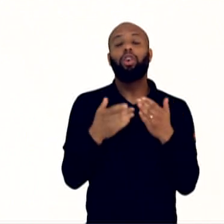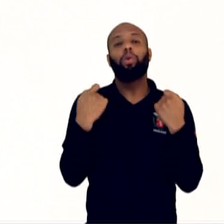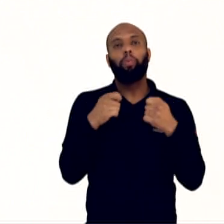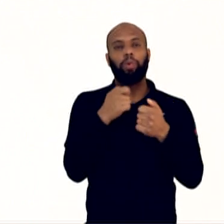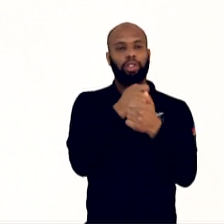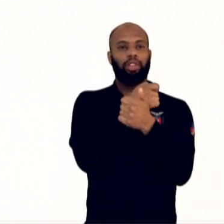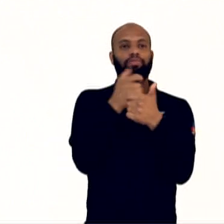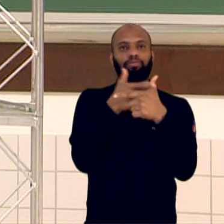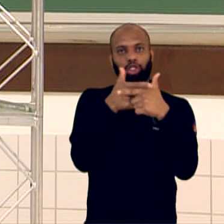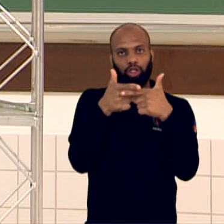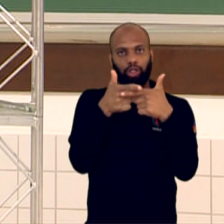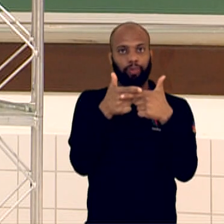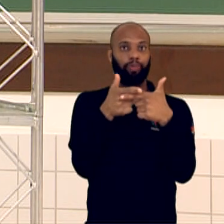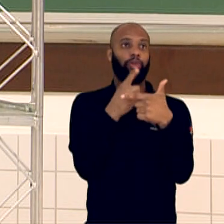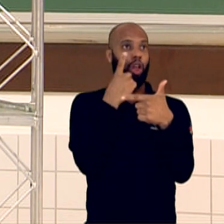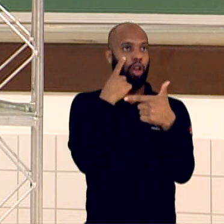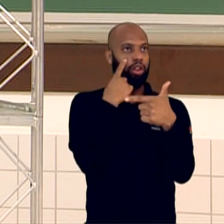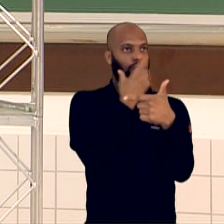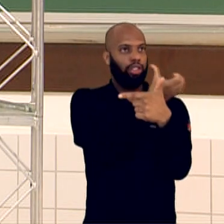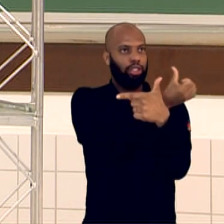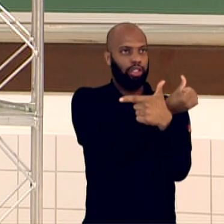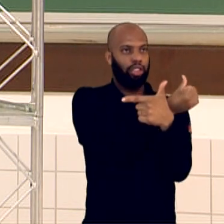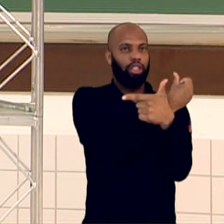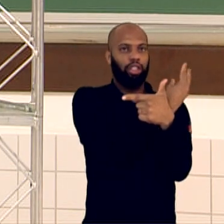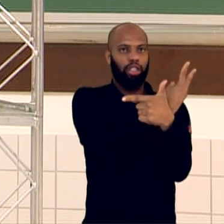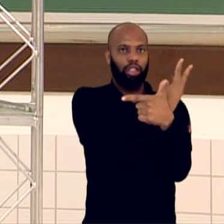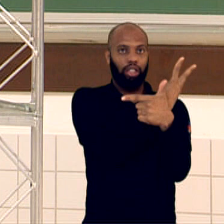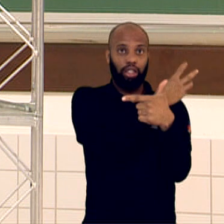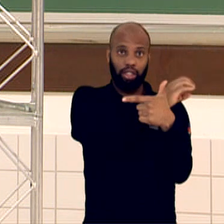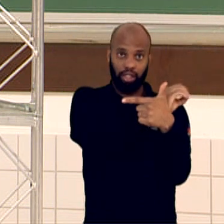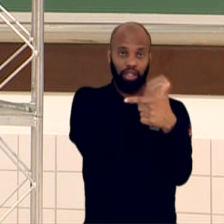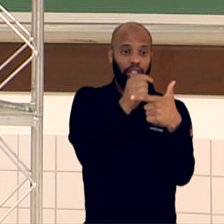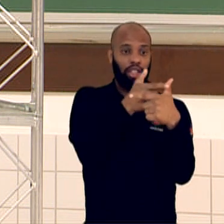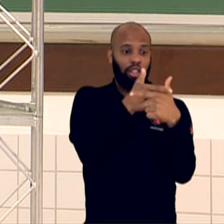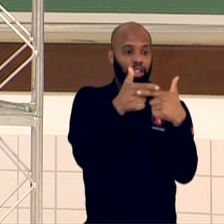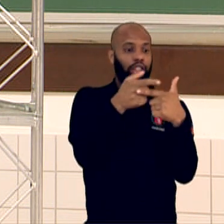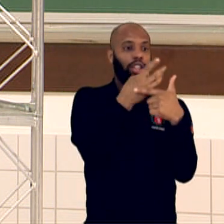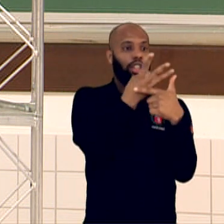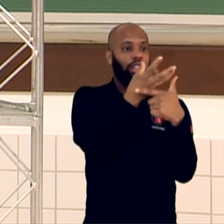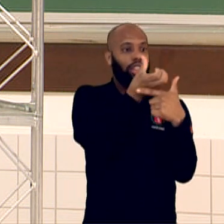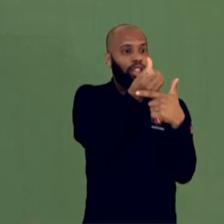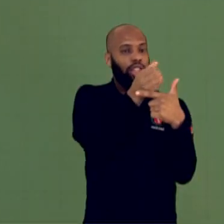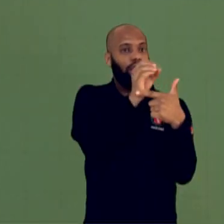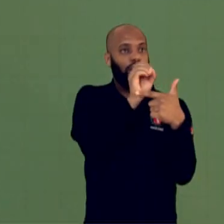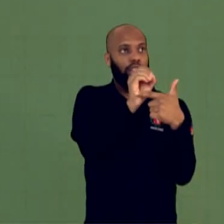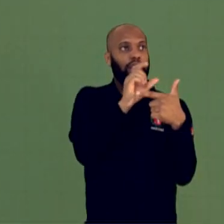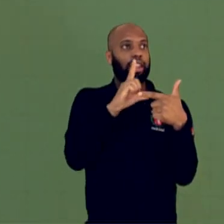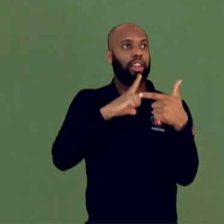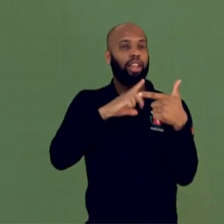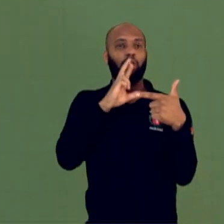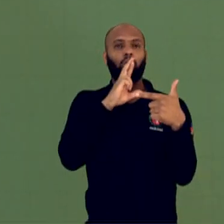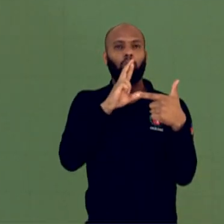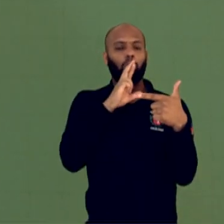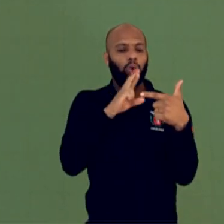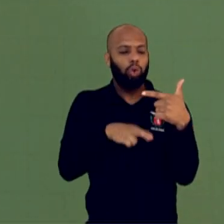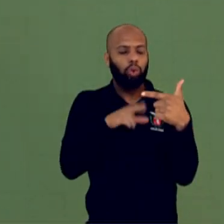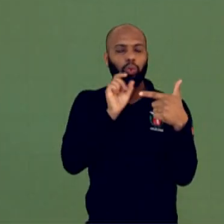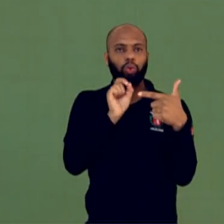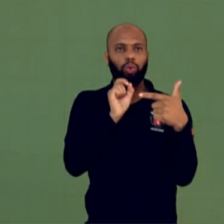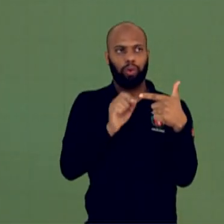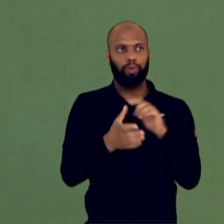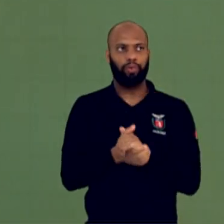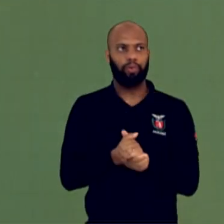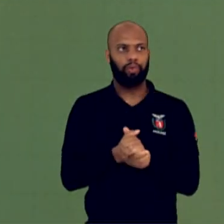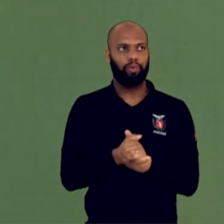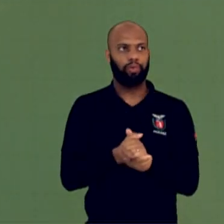a divisão, tá? Então, fazendo a divisão de 6.230 por 360, nós teremos o quê? Vamos pegar aqui